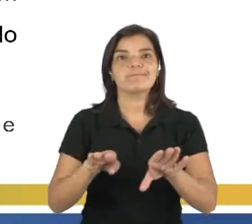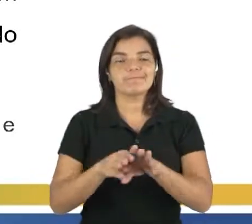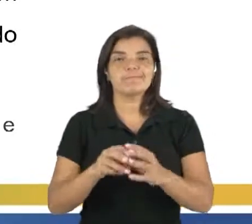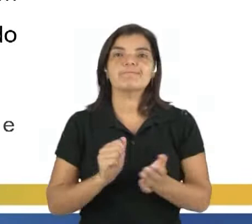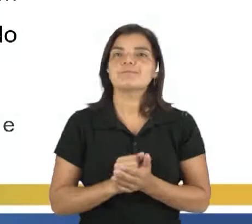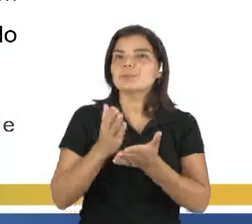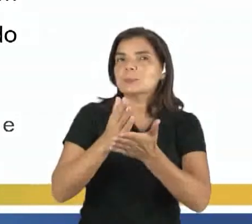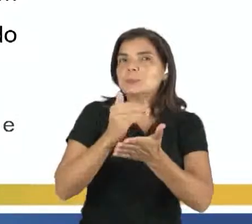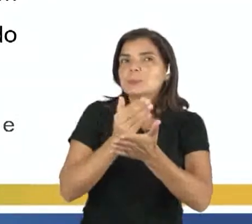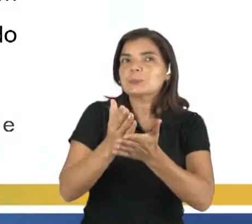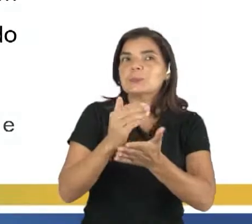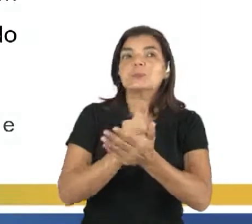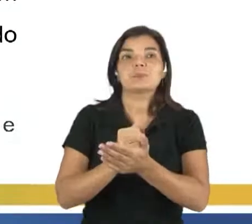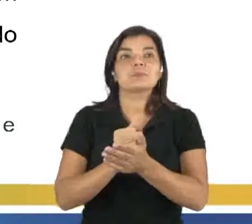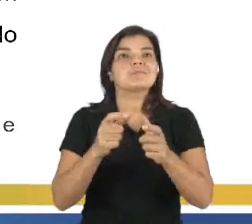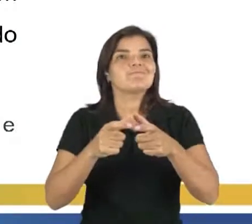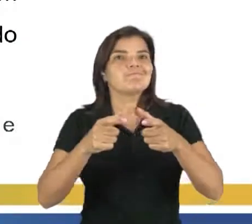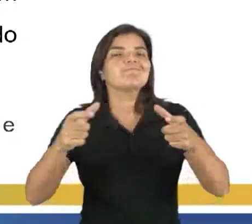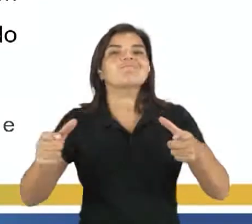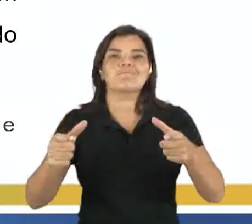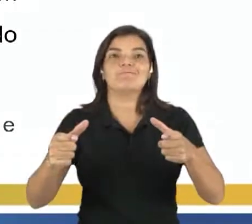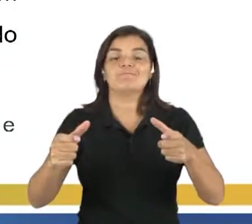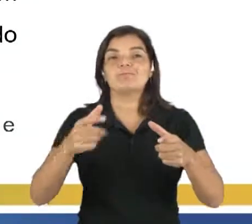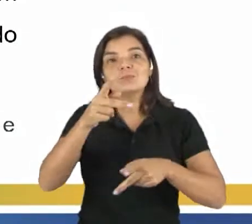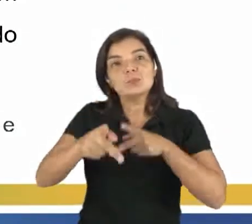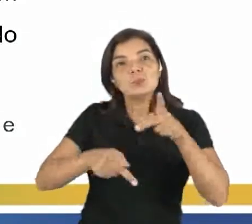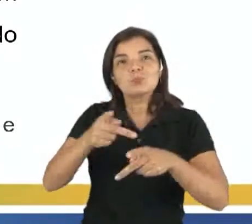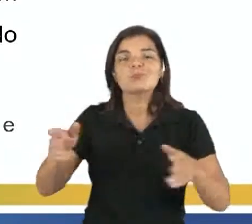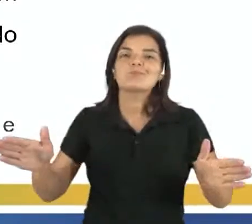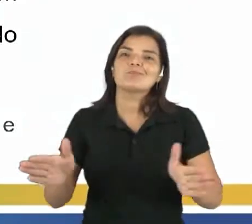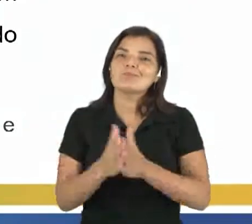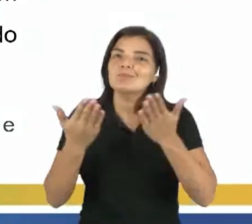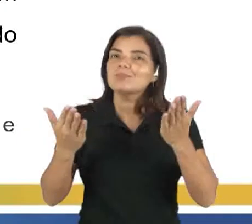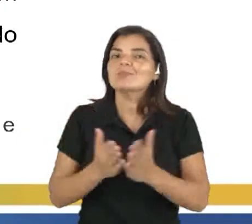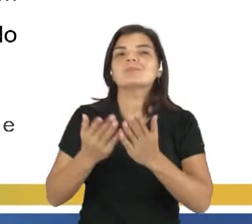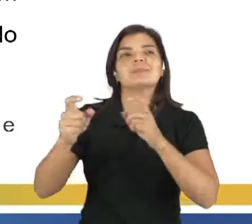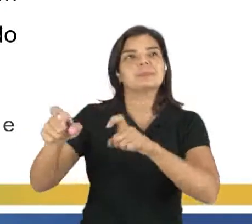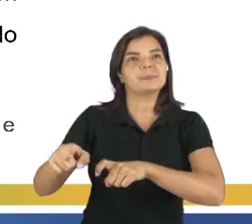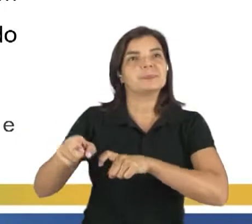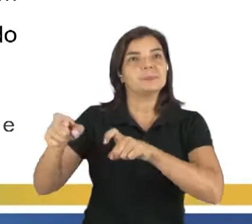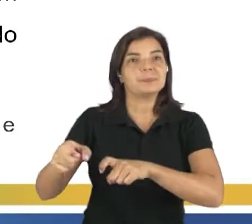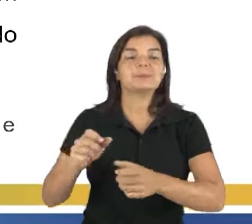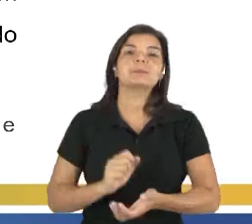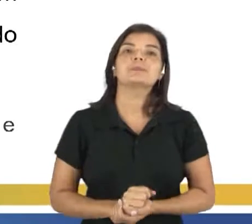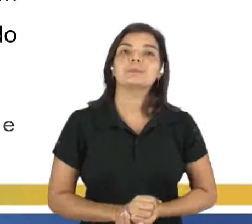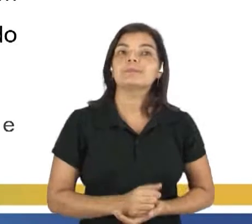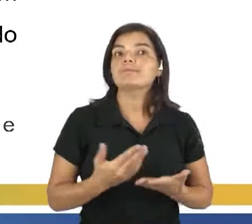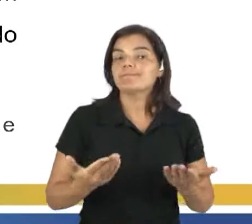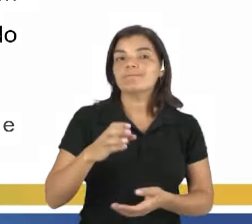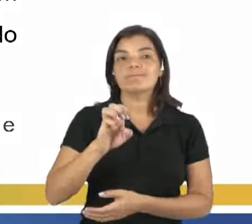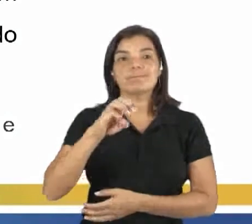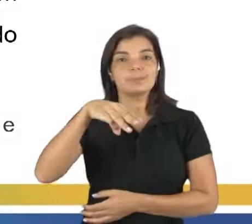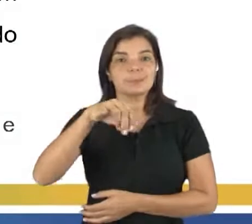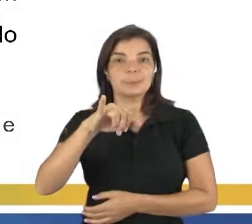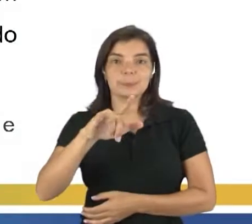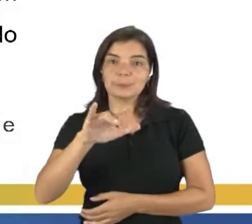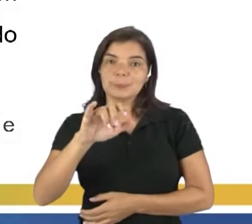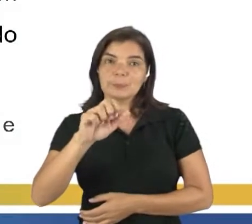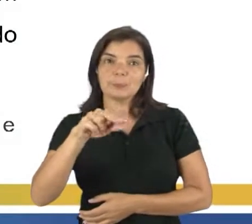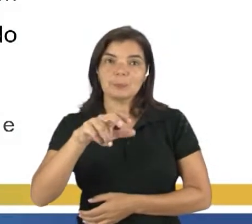ocupados e divididos, beneficiando parte da população empobrecida no campo. E aí, quem é esse Emiliano